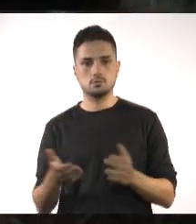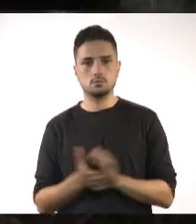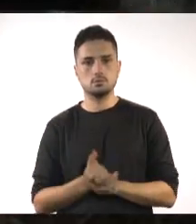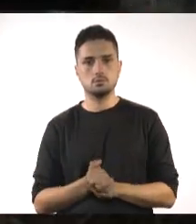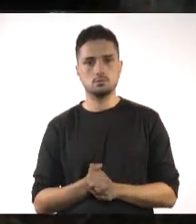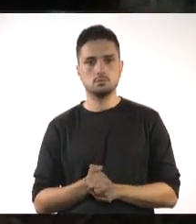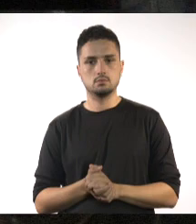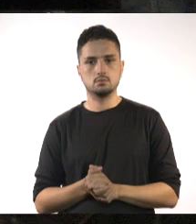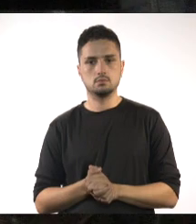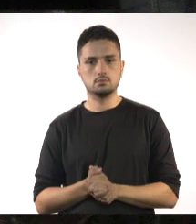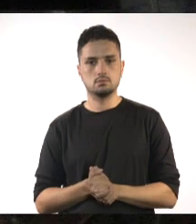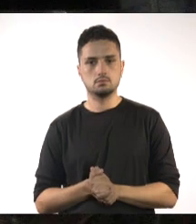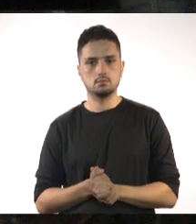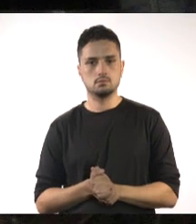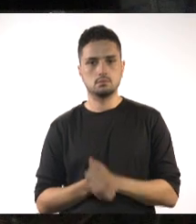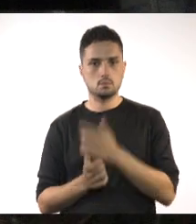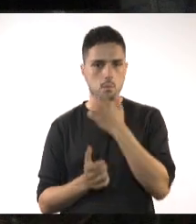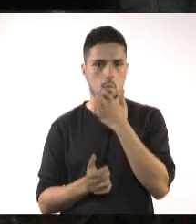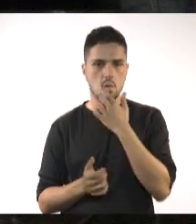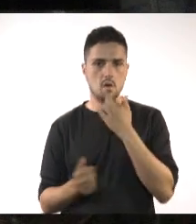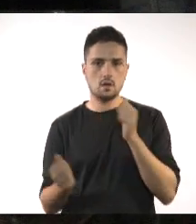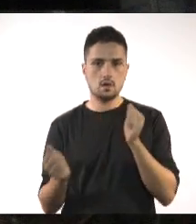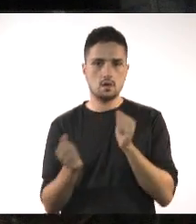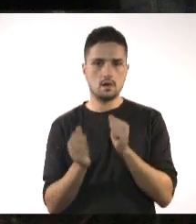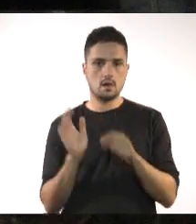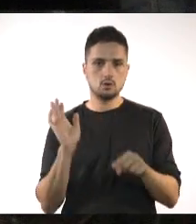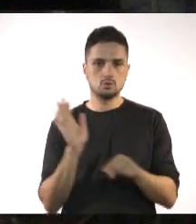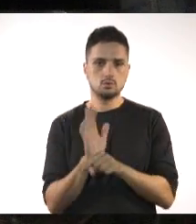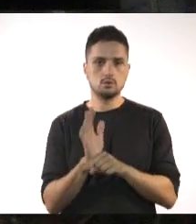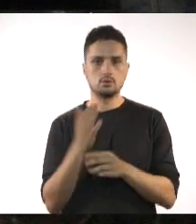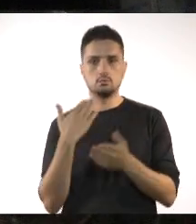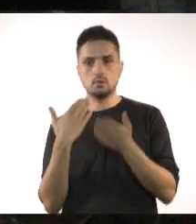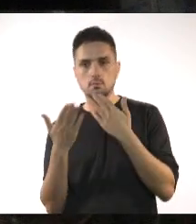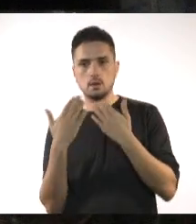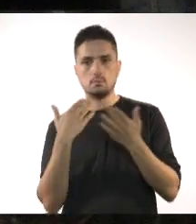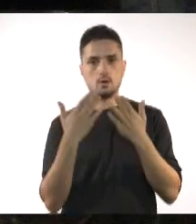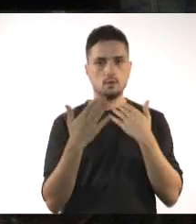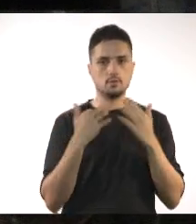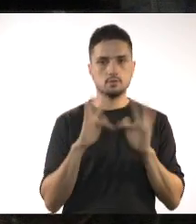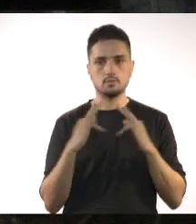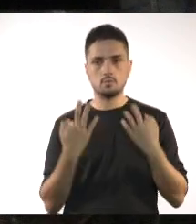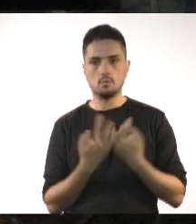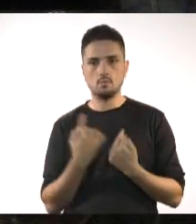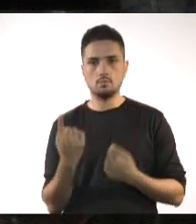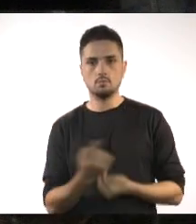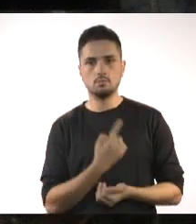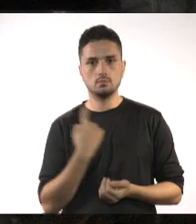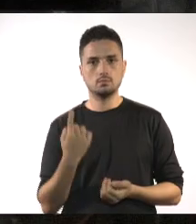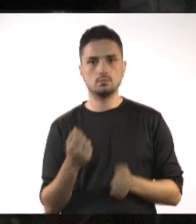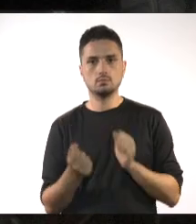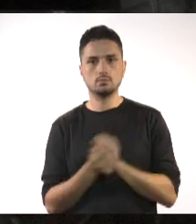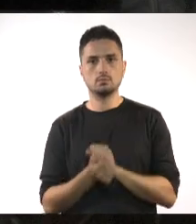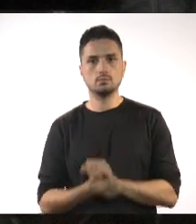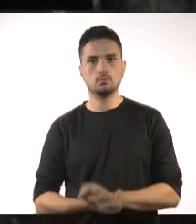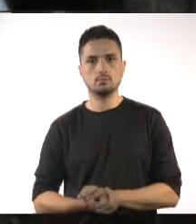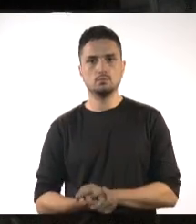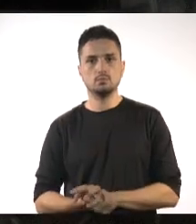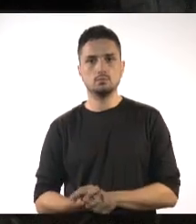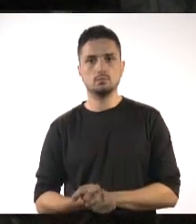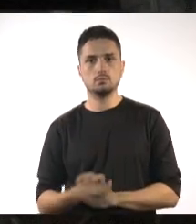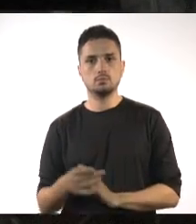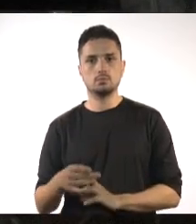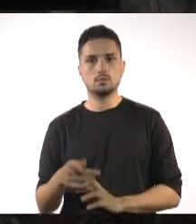contribuindo para uma conversa em família, em unidade. É isso que nós somos. E a Pastoral